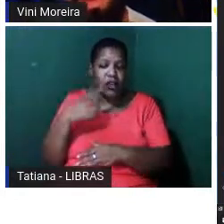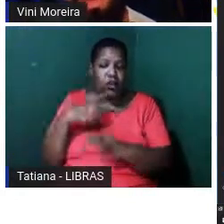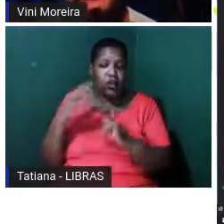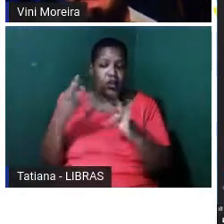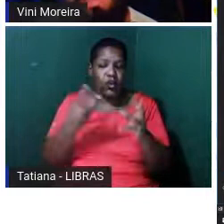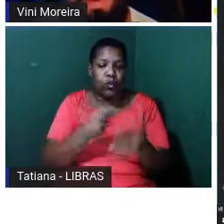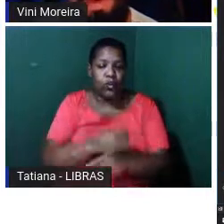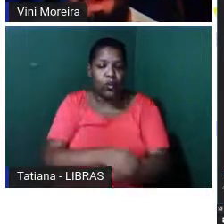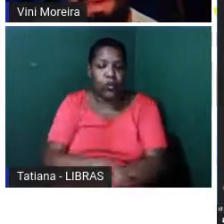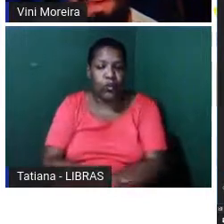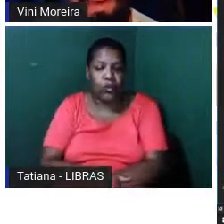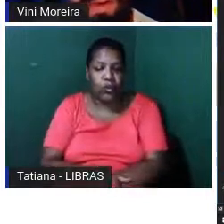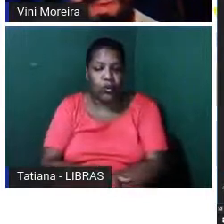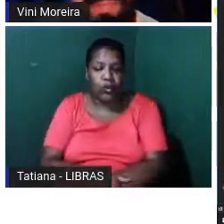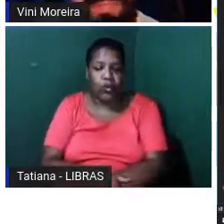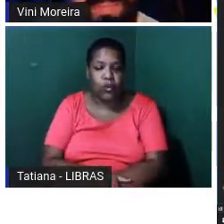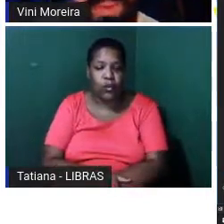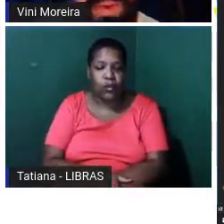aqui